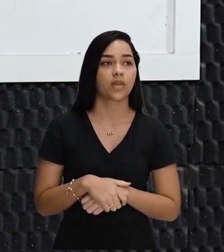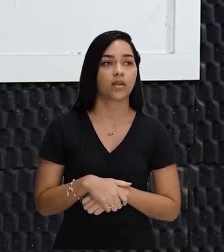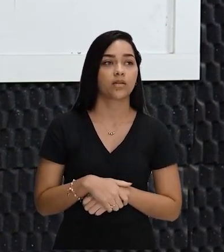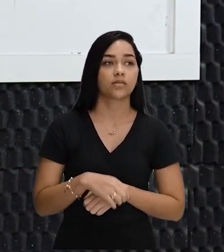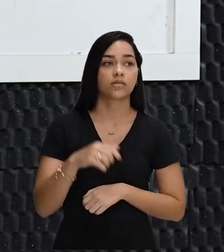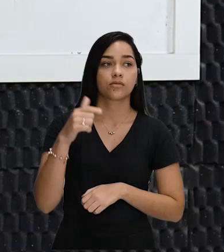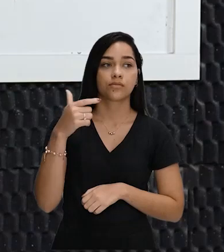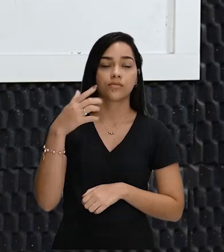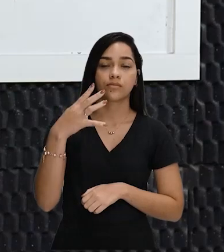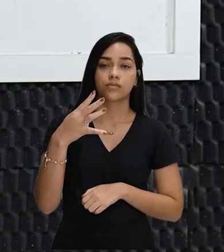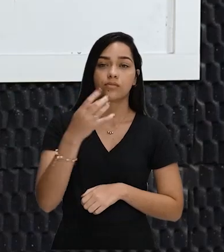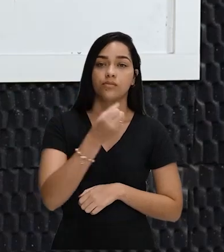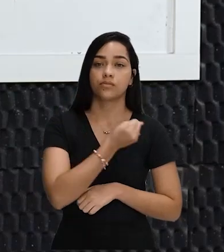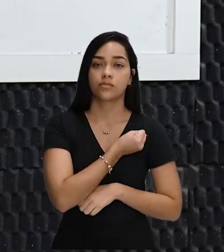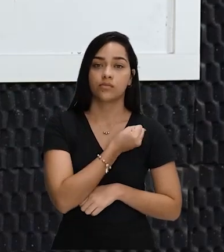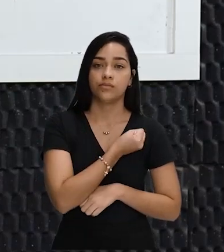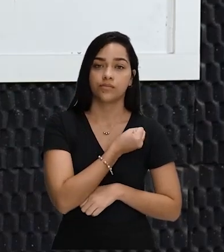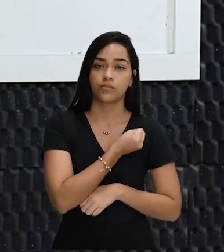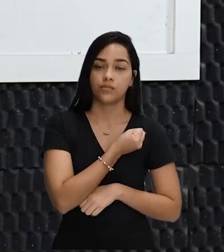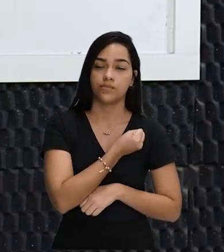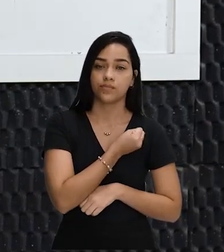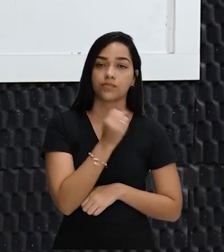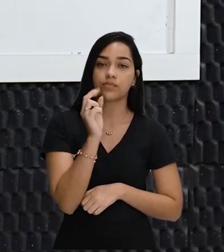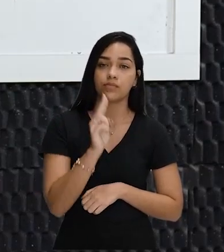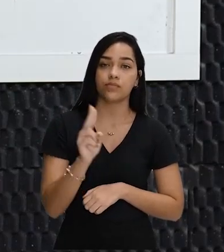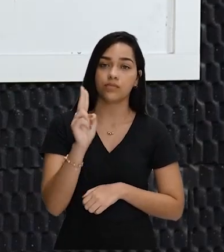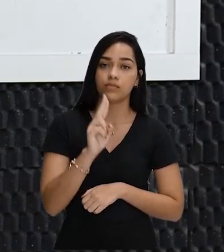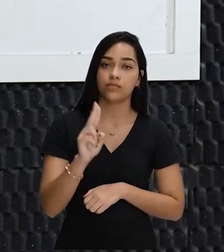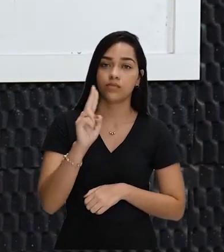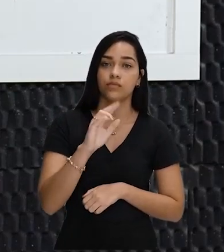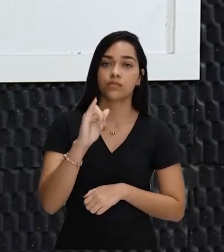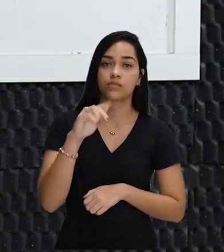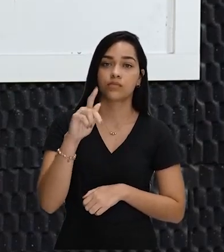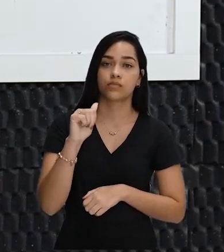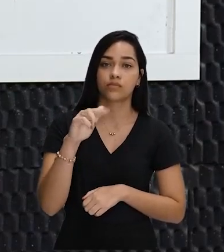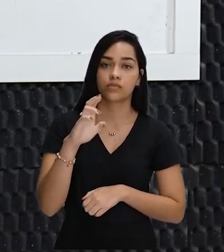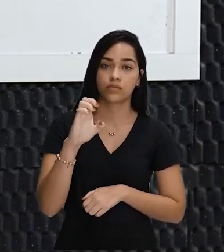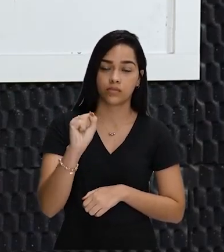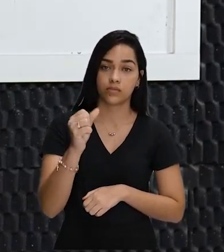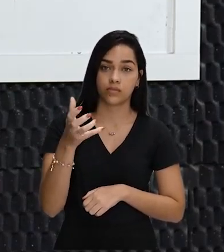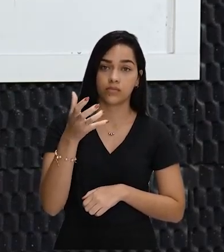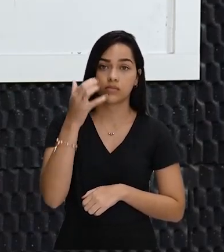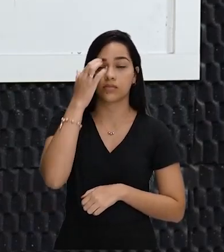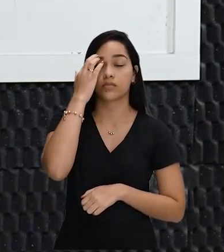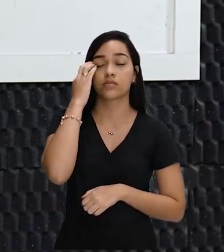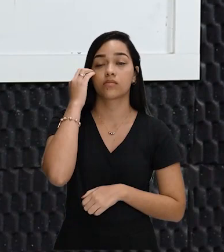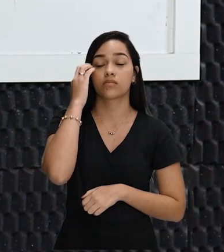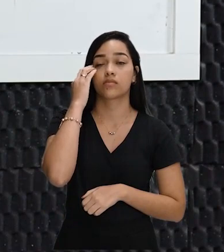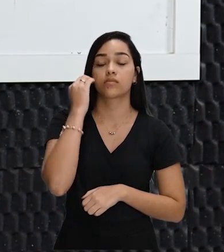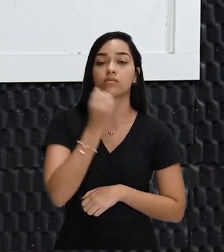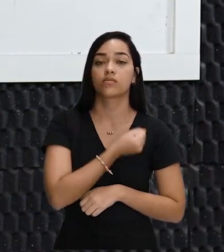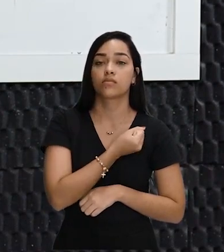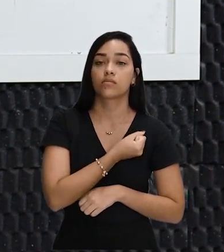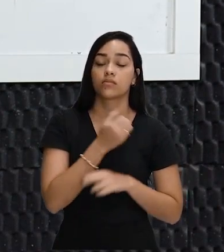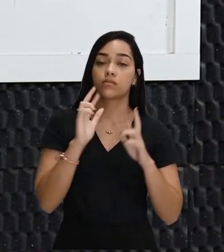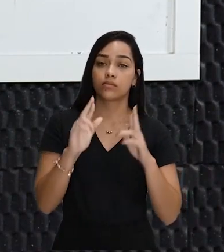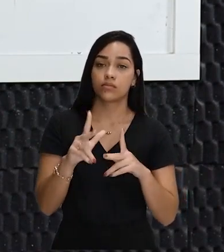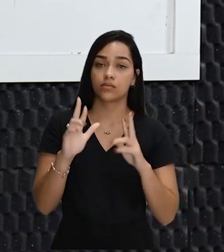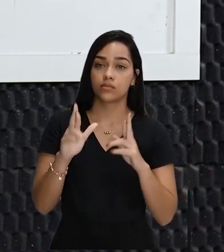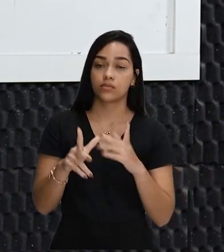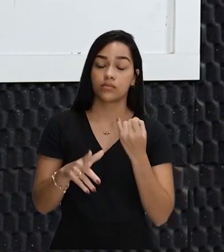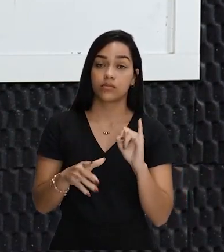24 números usando os números ímpares né que a questão fala números distintos